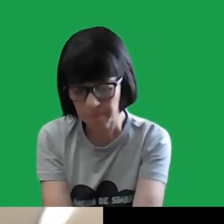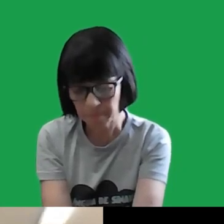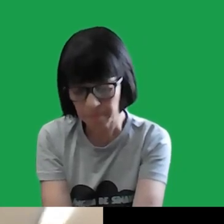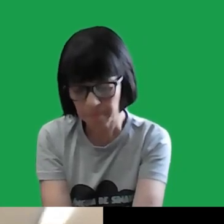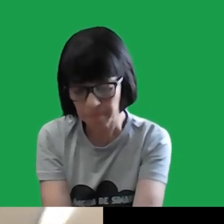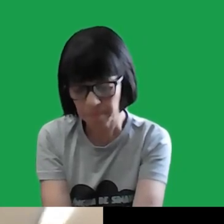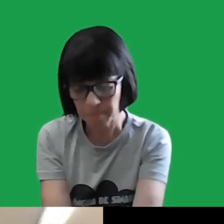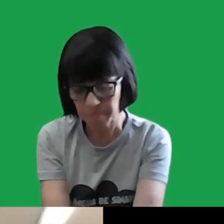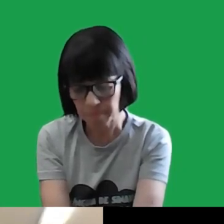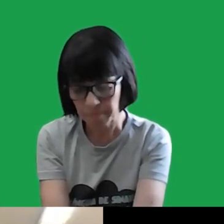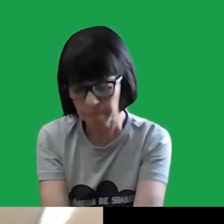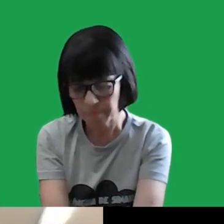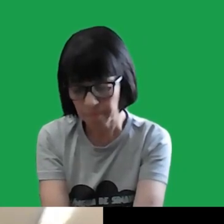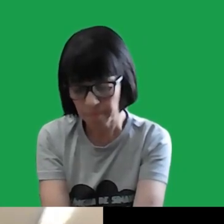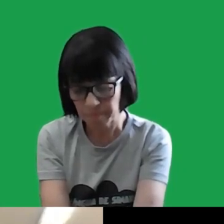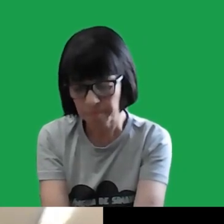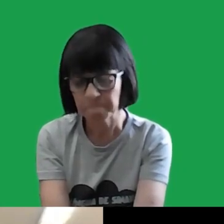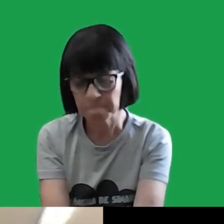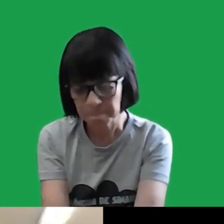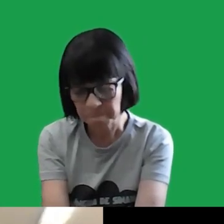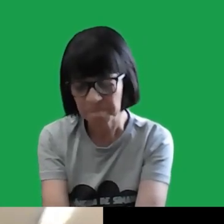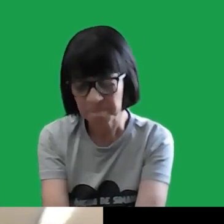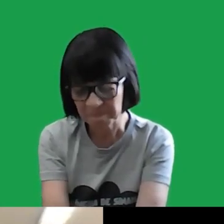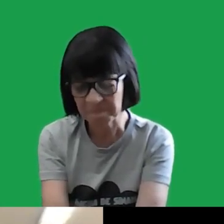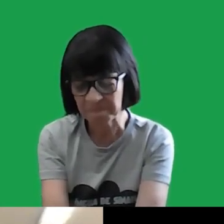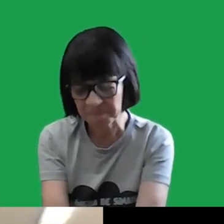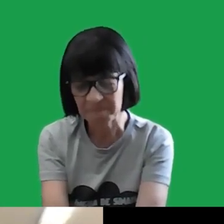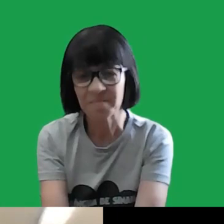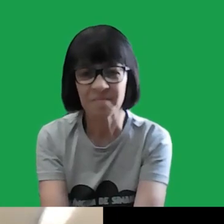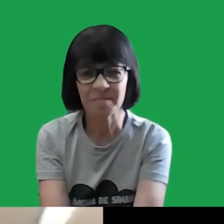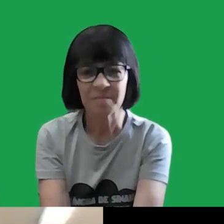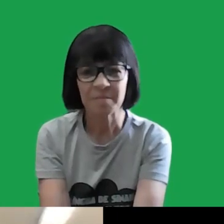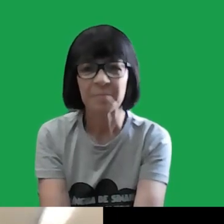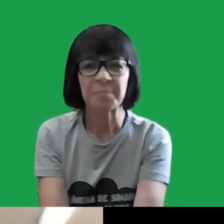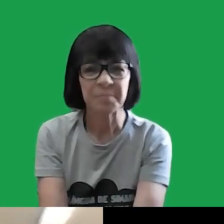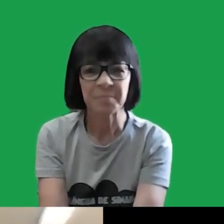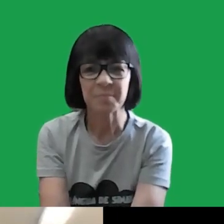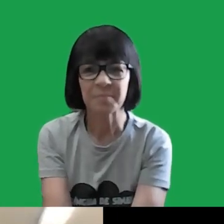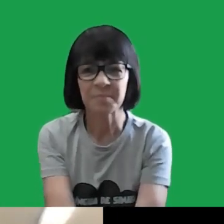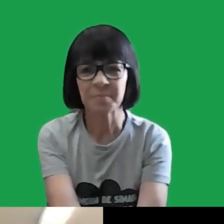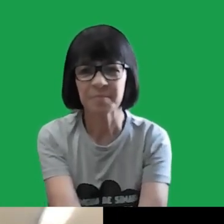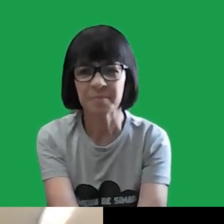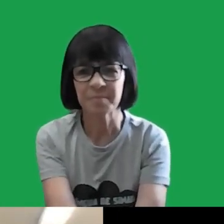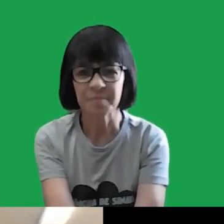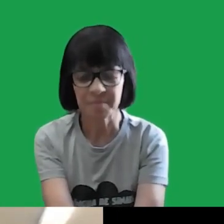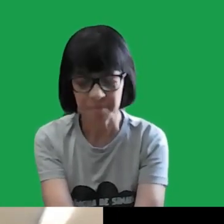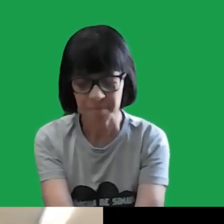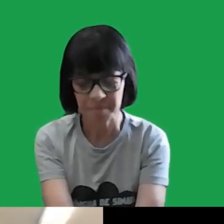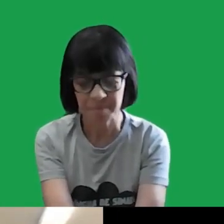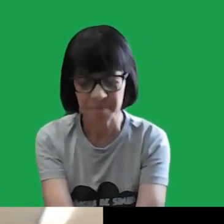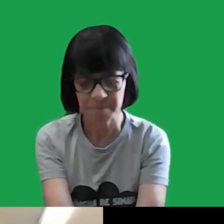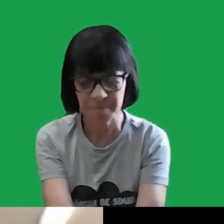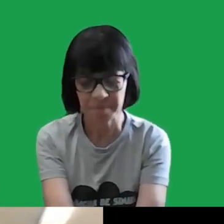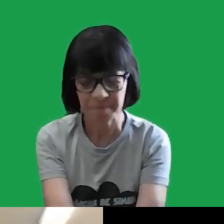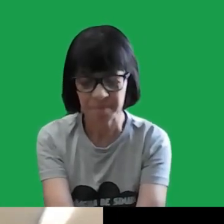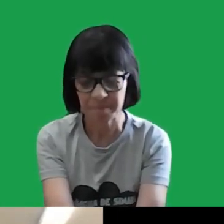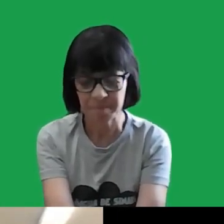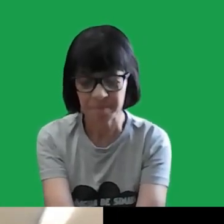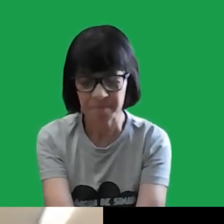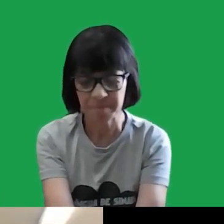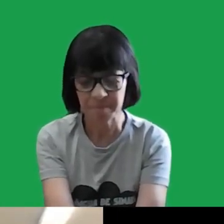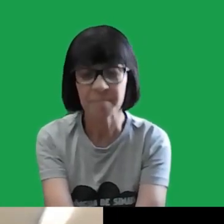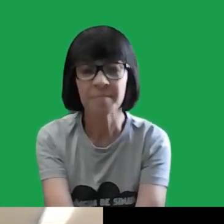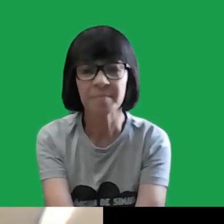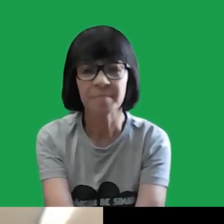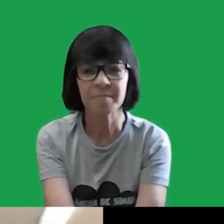vários lugares do Brasil, e juntar todo mundo, mesmo que virtual, mas todo mundo ali junto, com toda a troca que a gente tem,